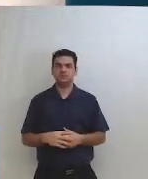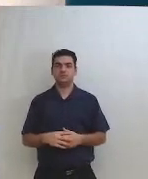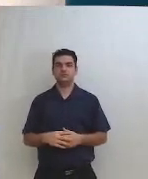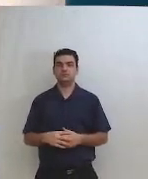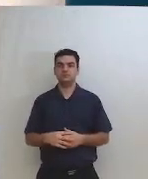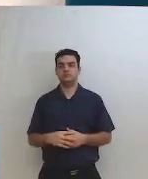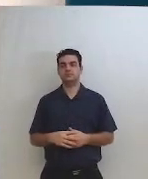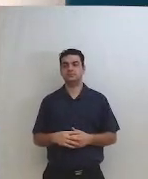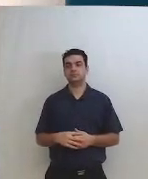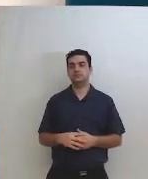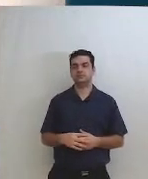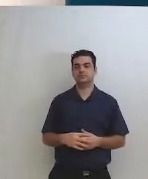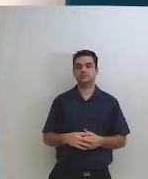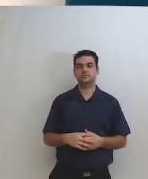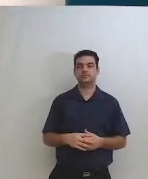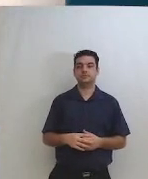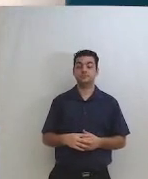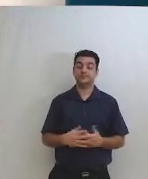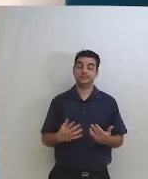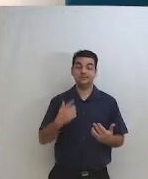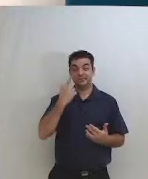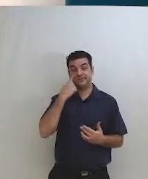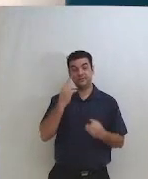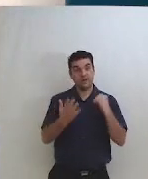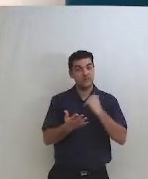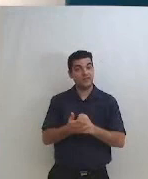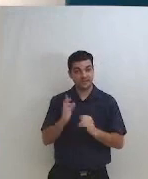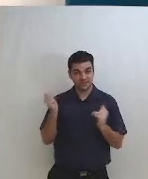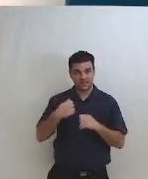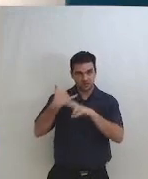deliberando no sentido da validade desse tipo de gravação.